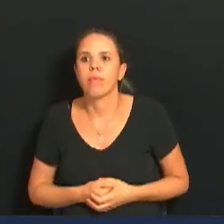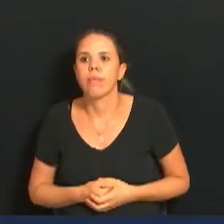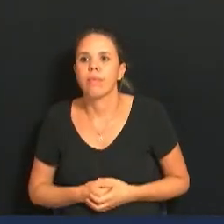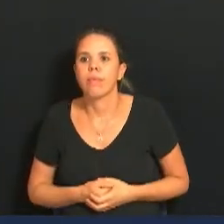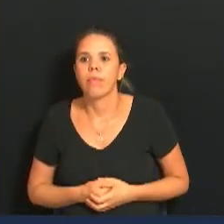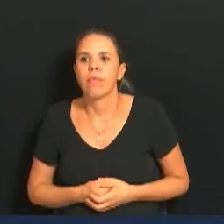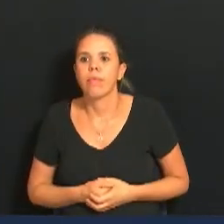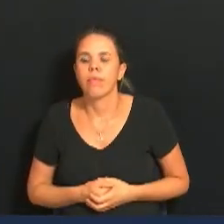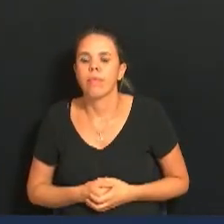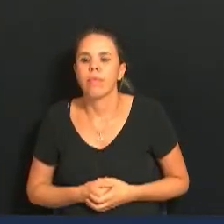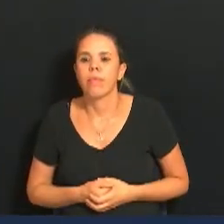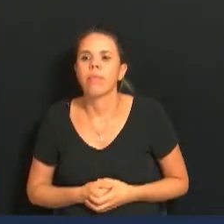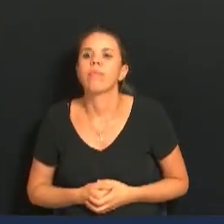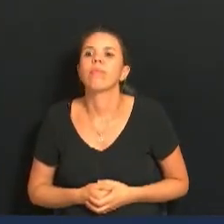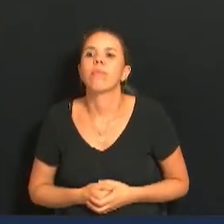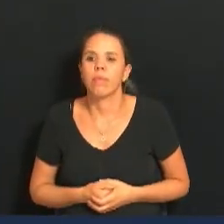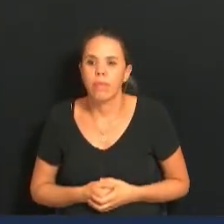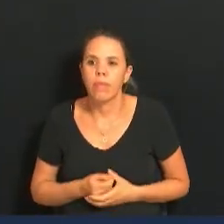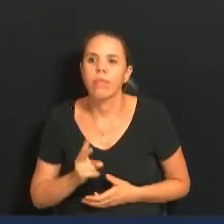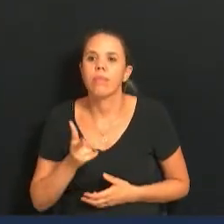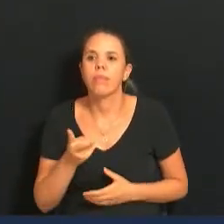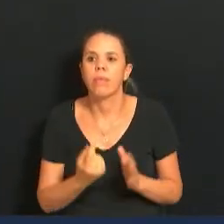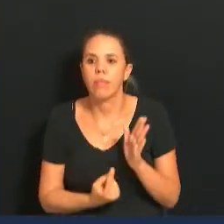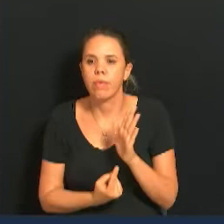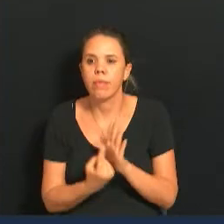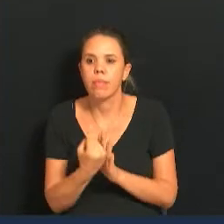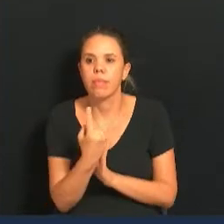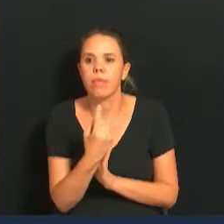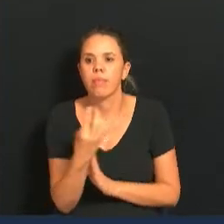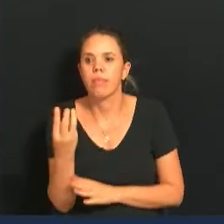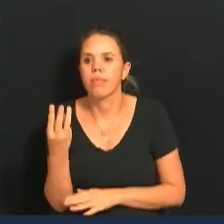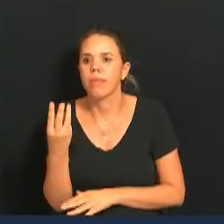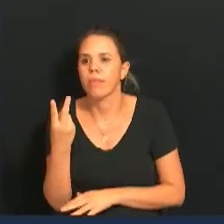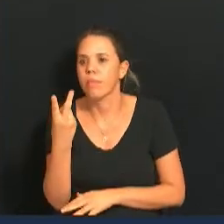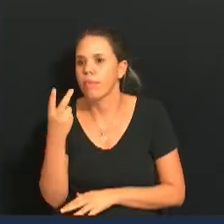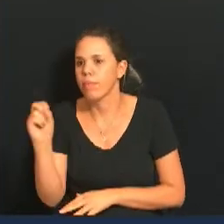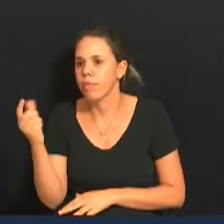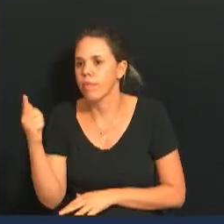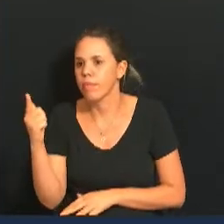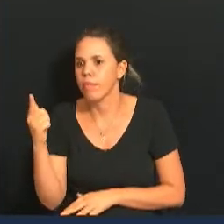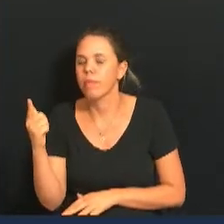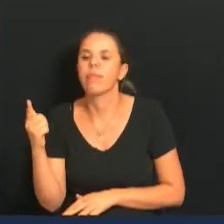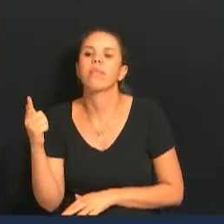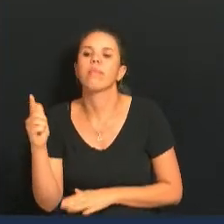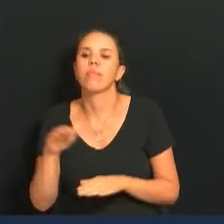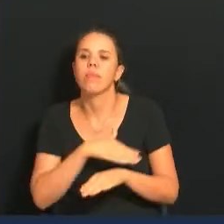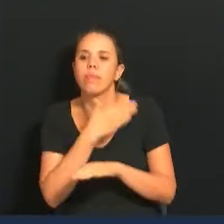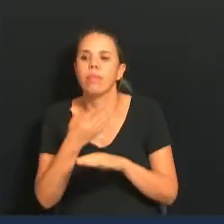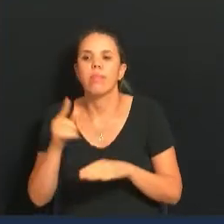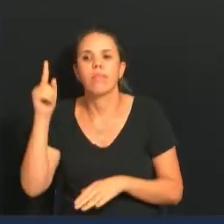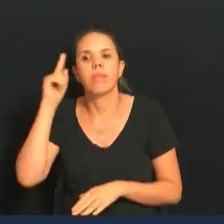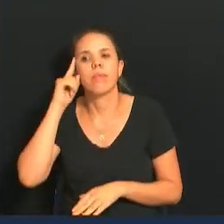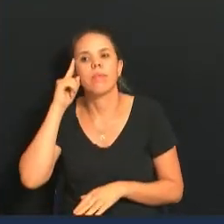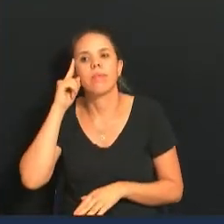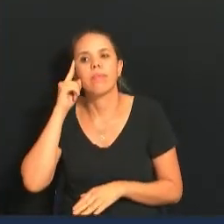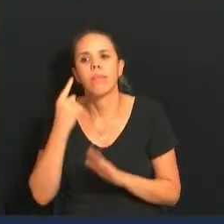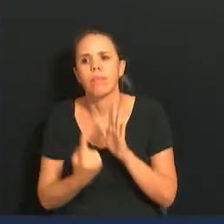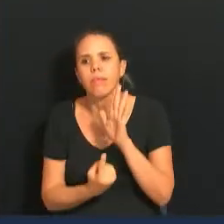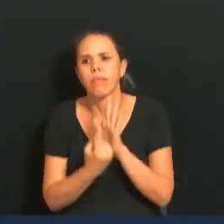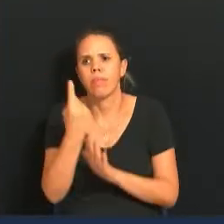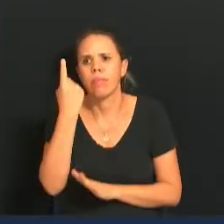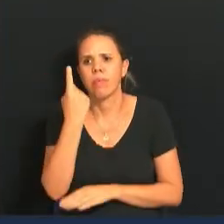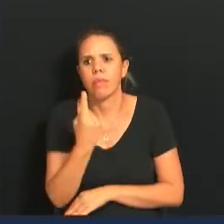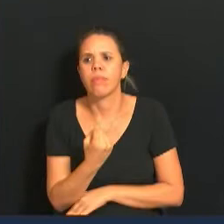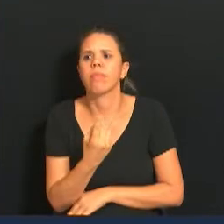as temperaturas, elas seguem altas, em mínima de 20 graus. Ao longo do dia essa temperatura sobe,